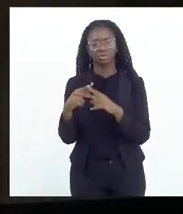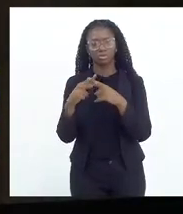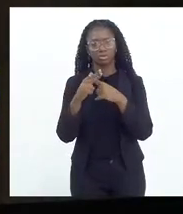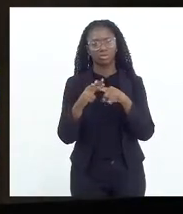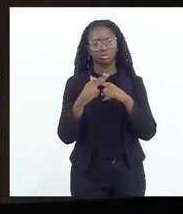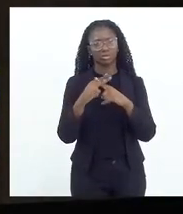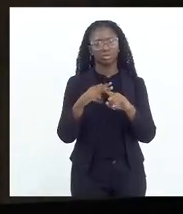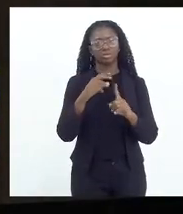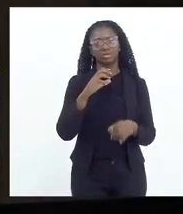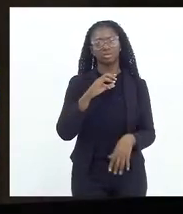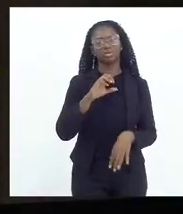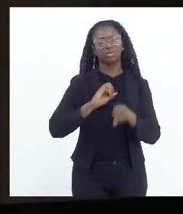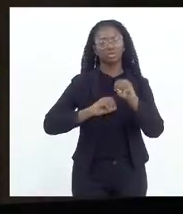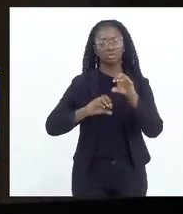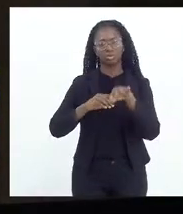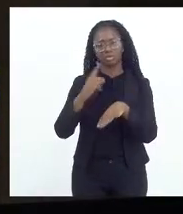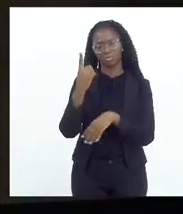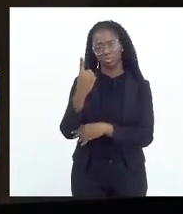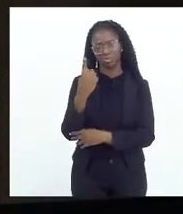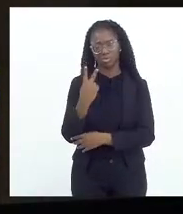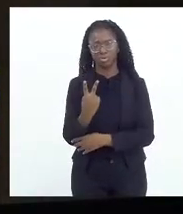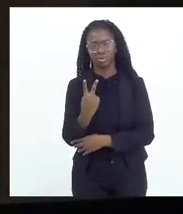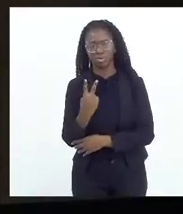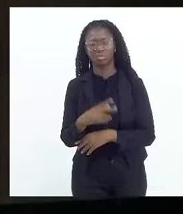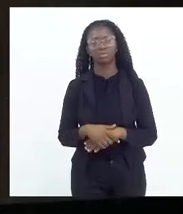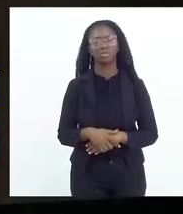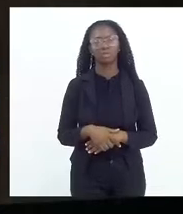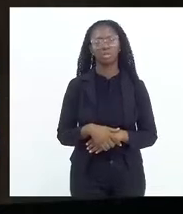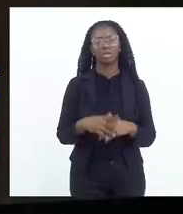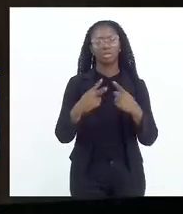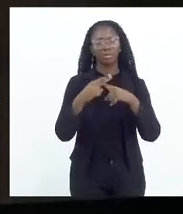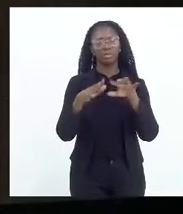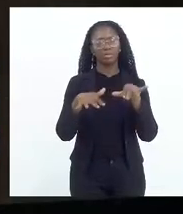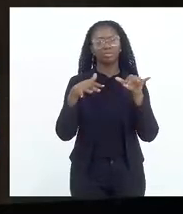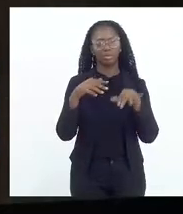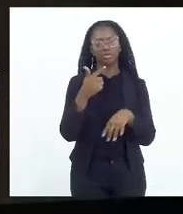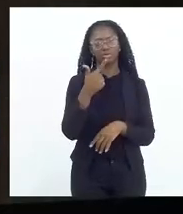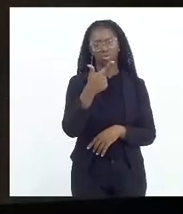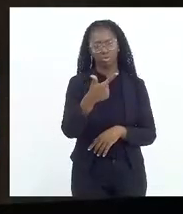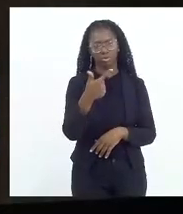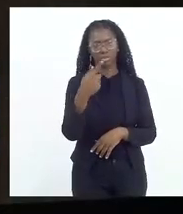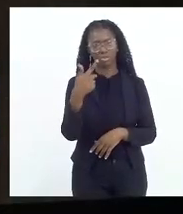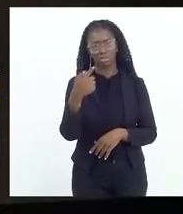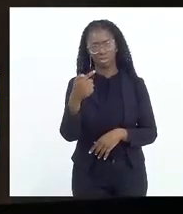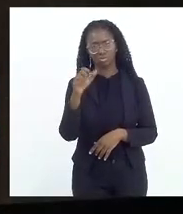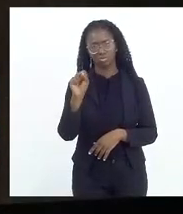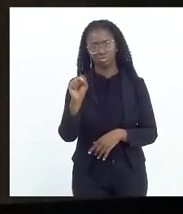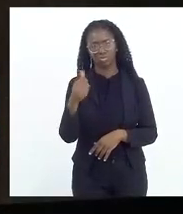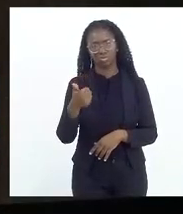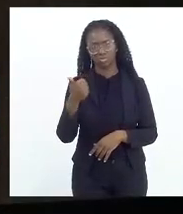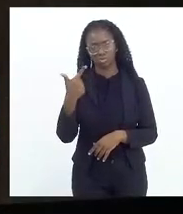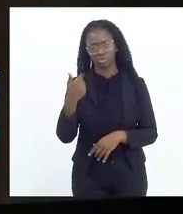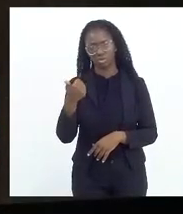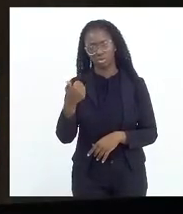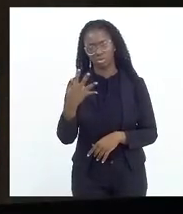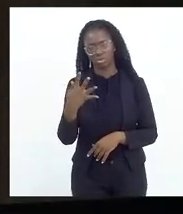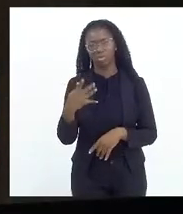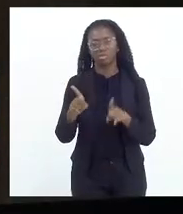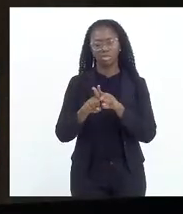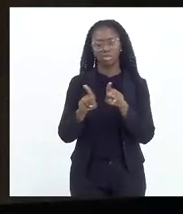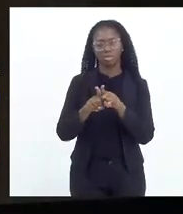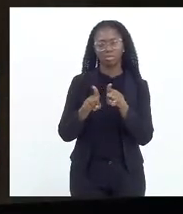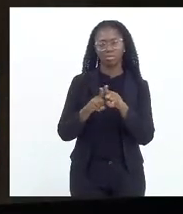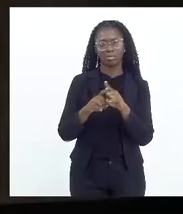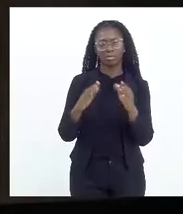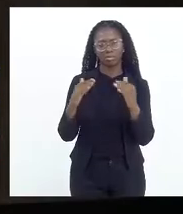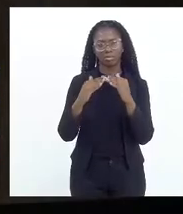Comissão de Educação 1 e 2, as emendas de plenário 2, 7, 8, 12 e 14, favorável com subemenda aglutinativa à